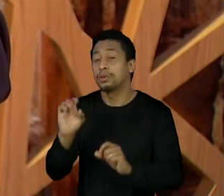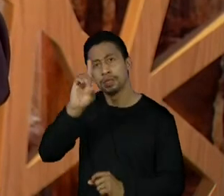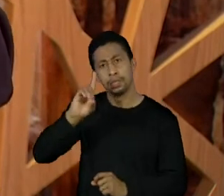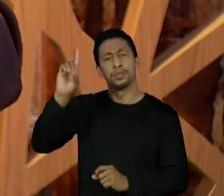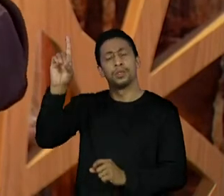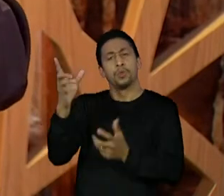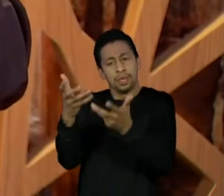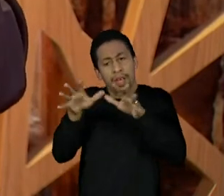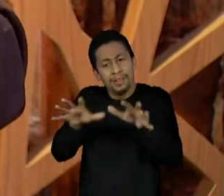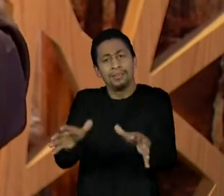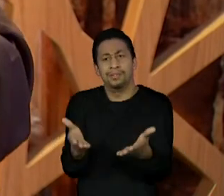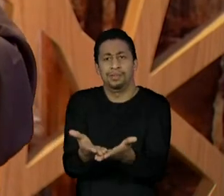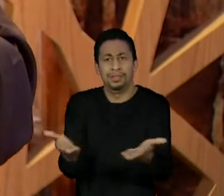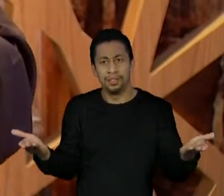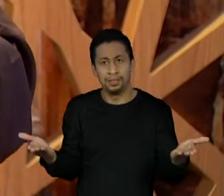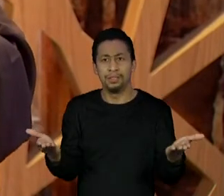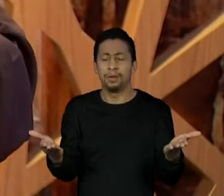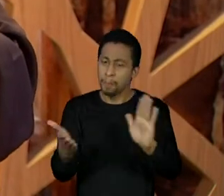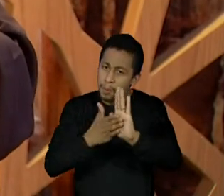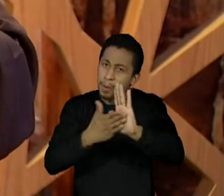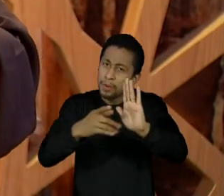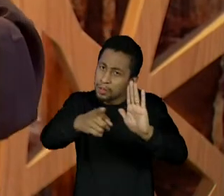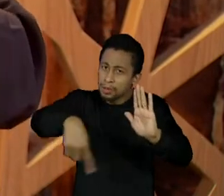para nós, uma proposta para nós.